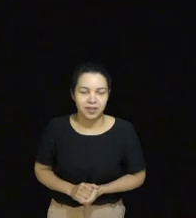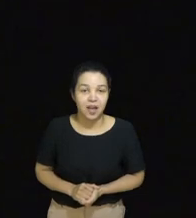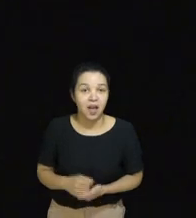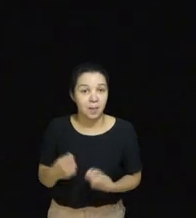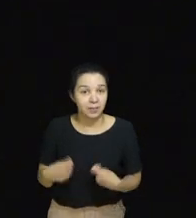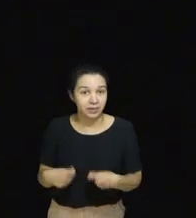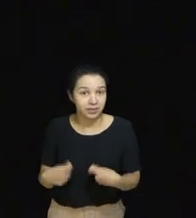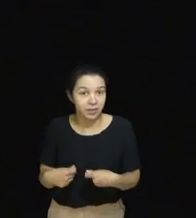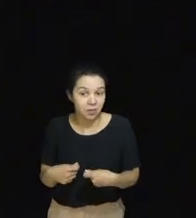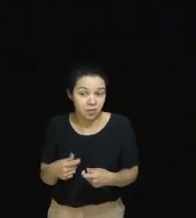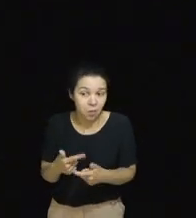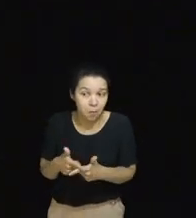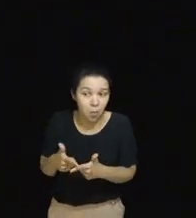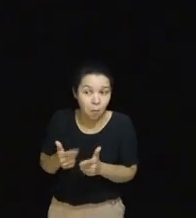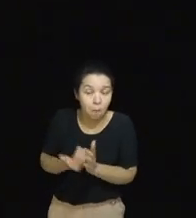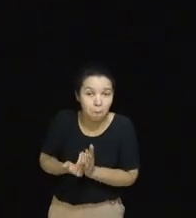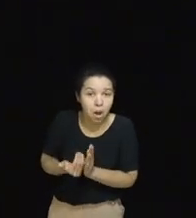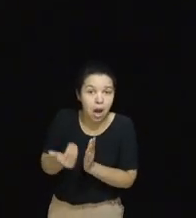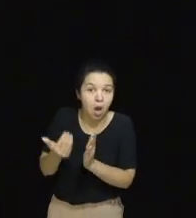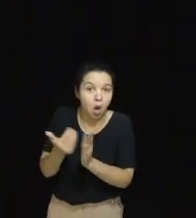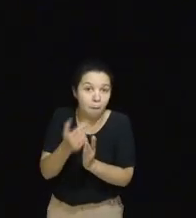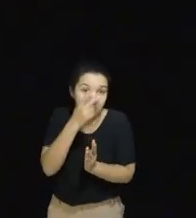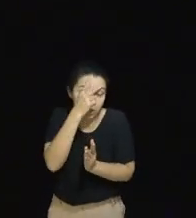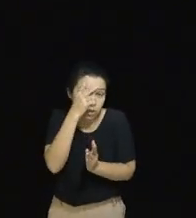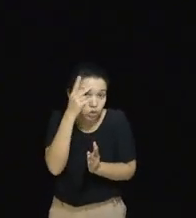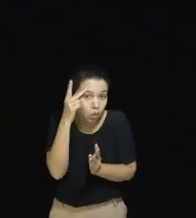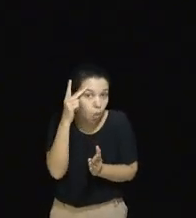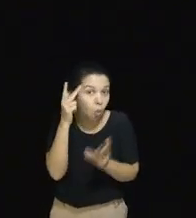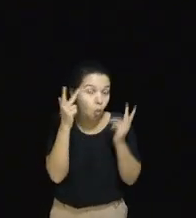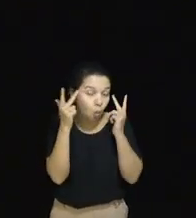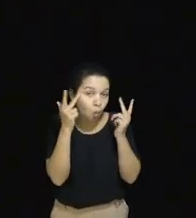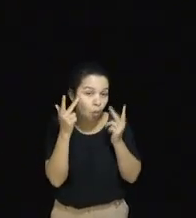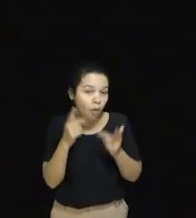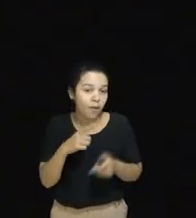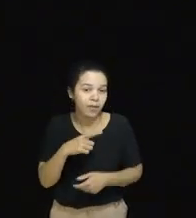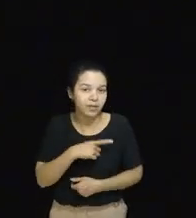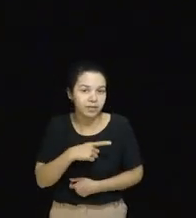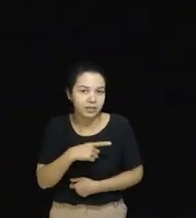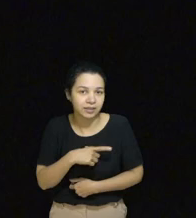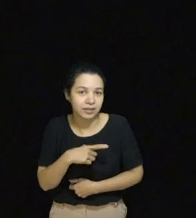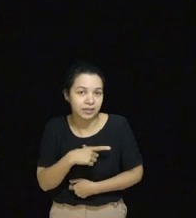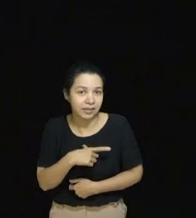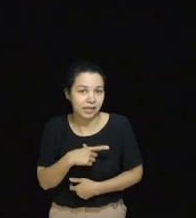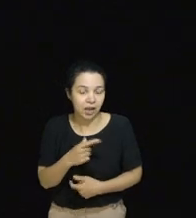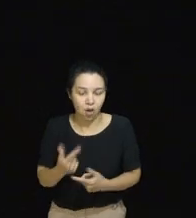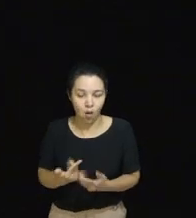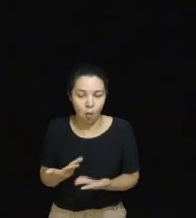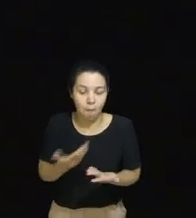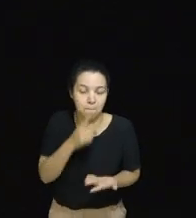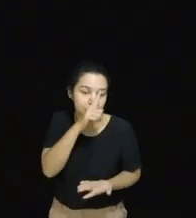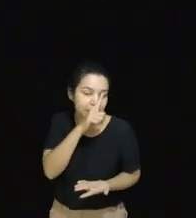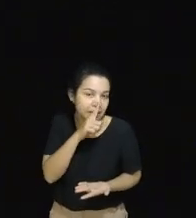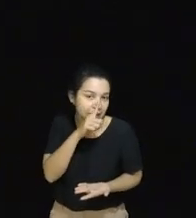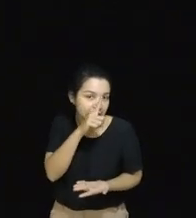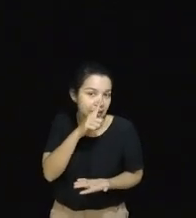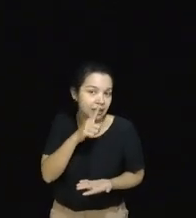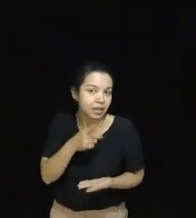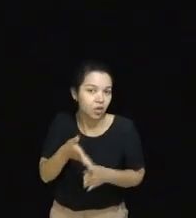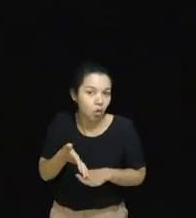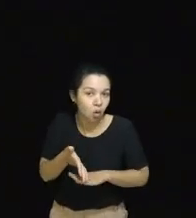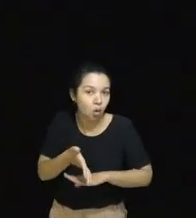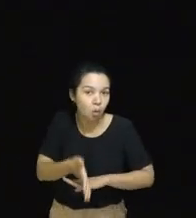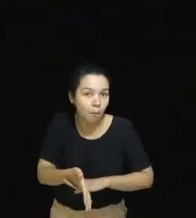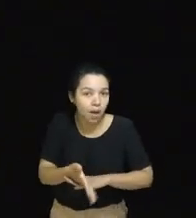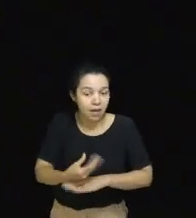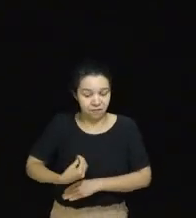maior do que as pessoas típicas, de se colocarem em perigo, de entrarem numa